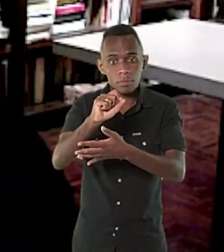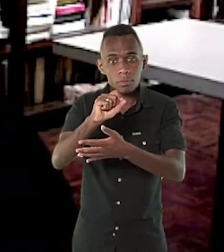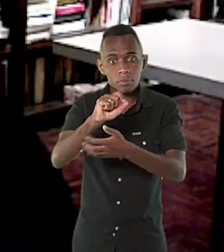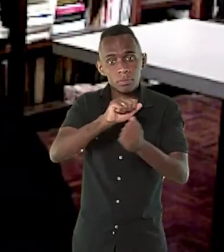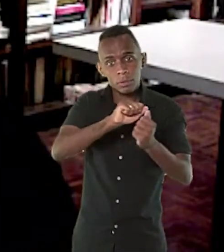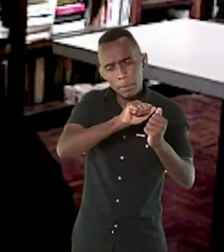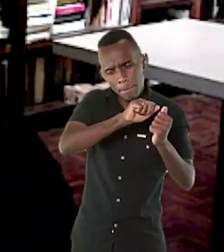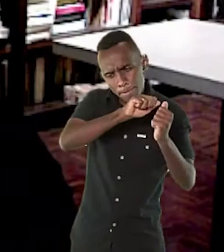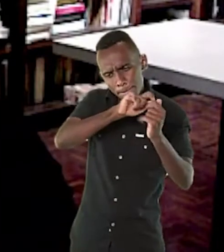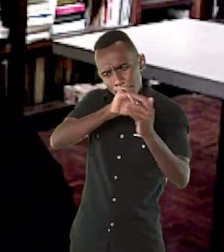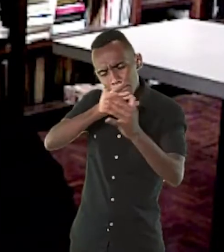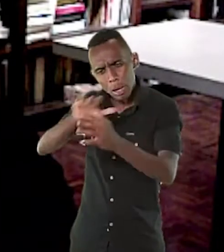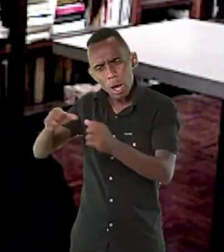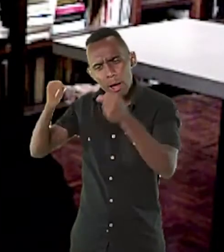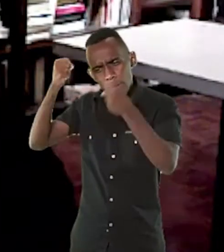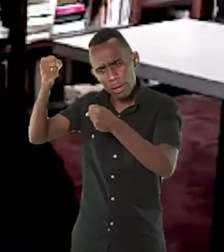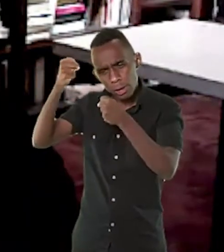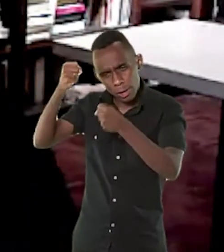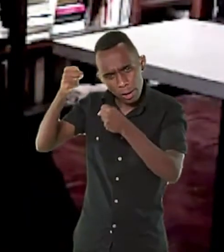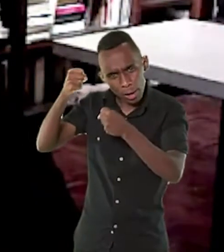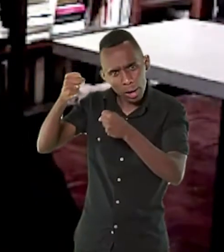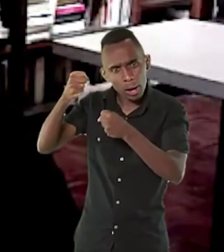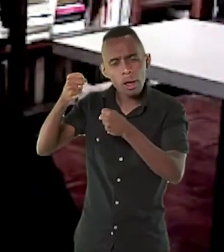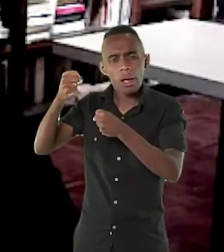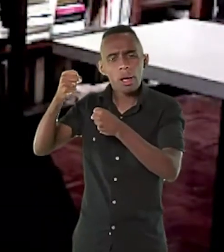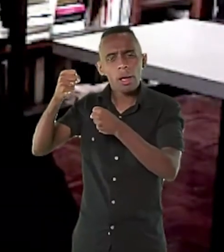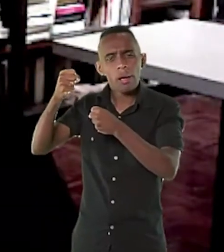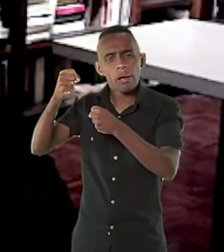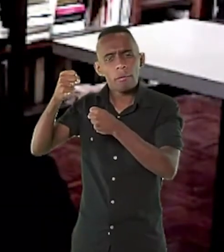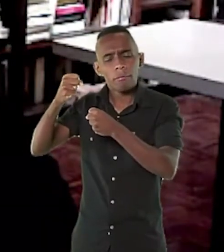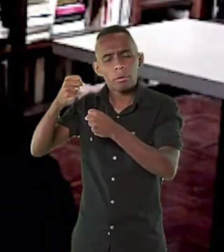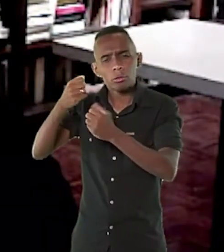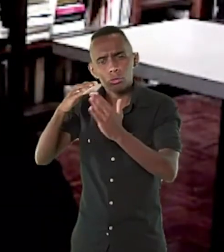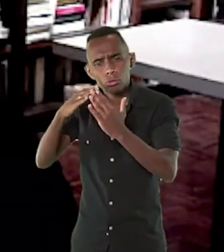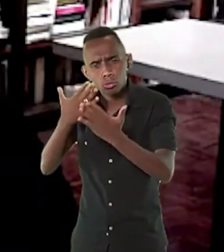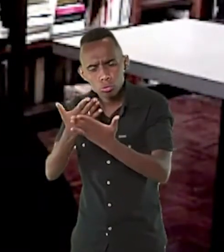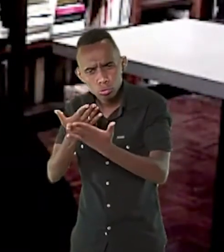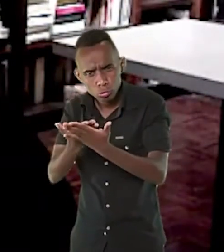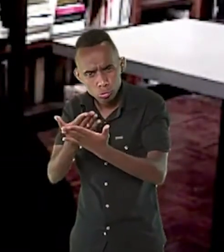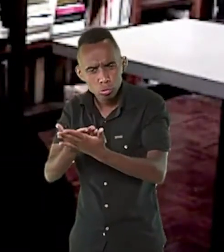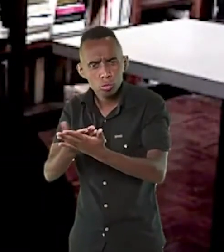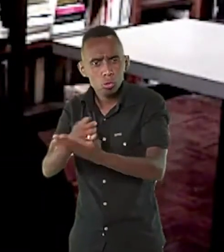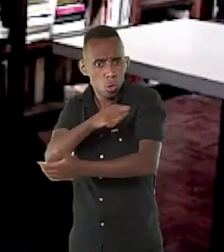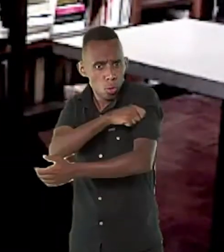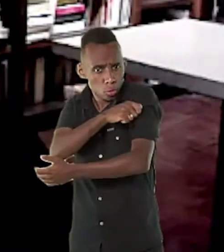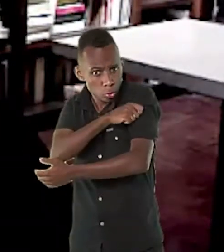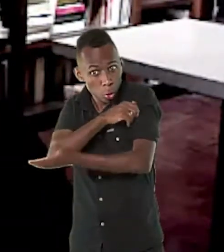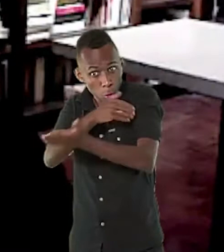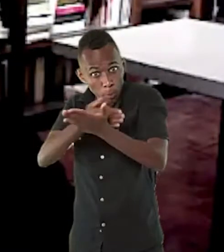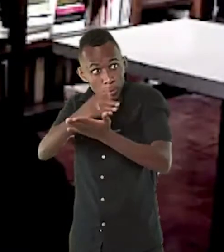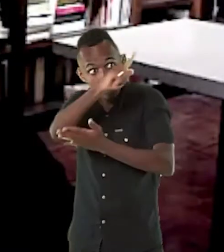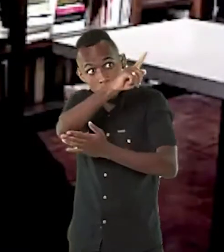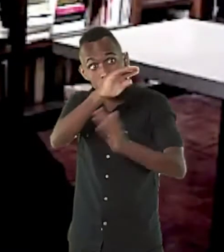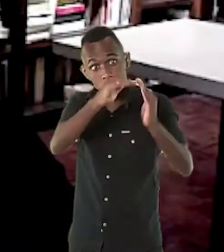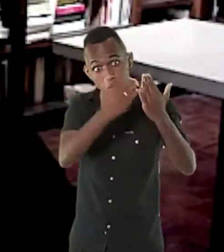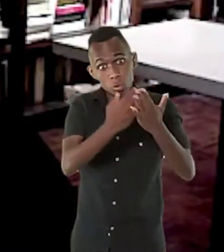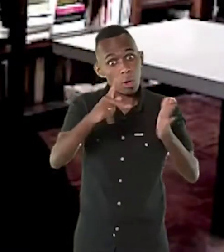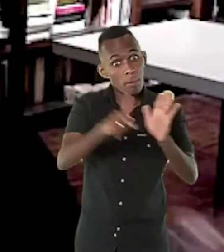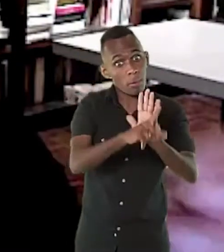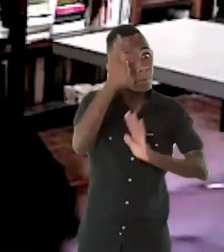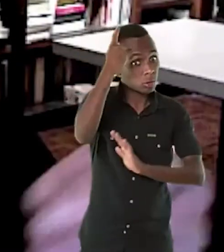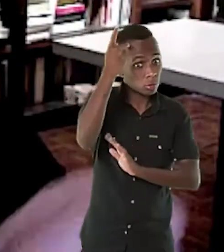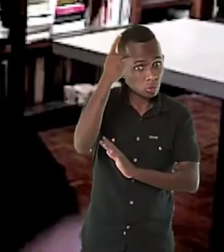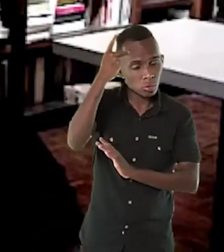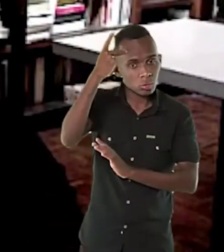a greve dos secundaristas, que começou nas escolas públicas de São Paulo e tomou o país,